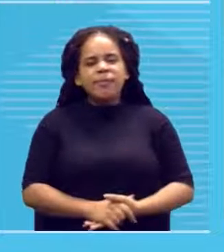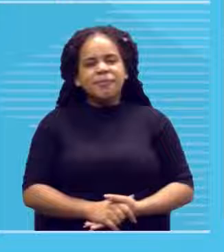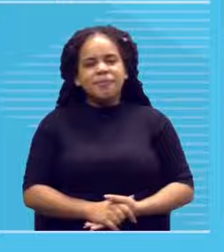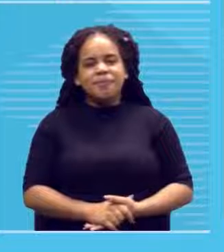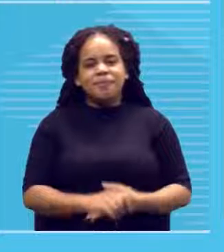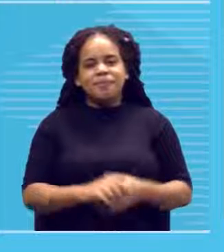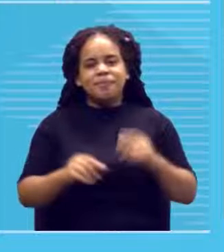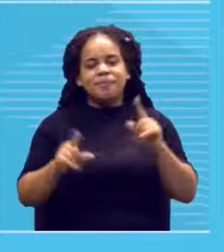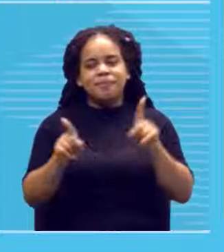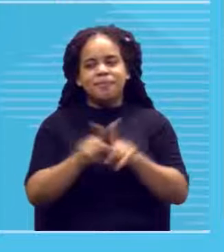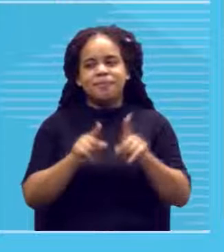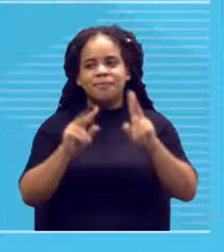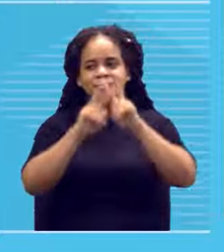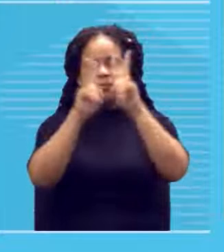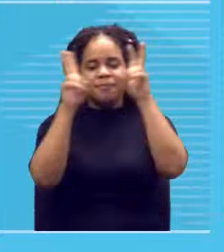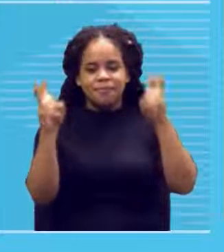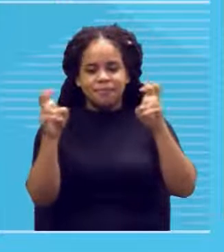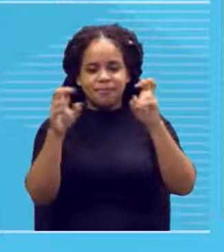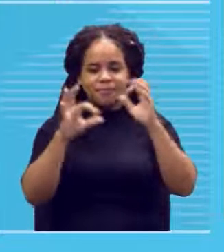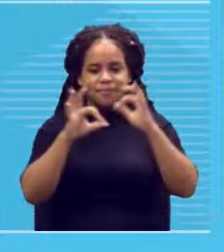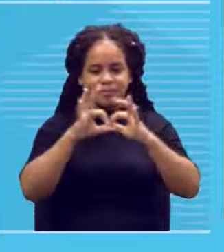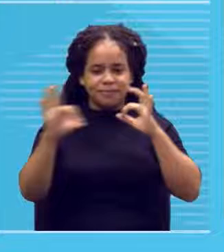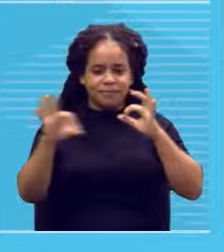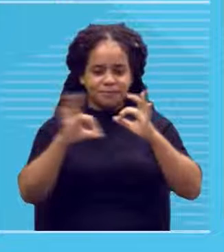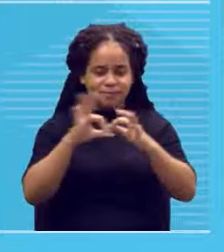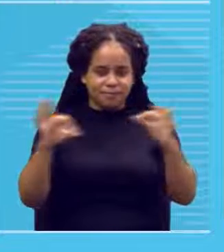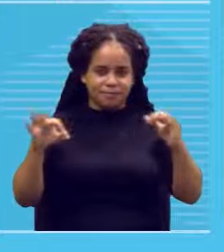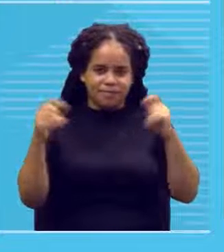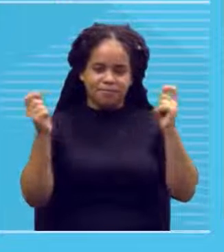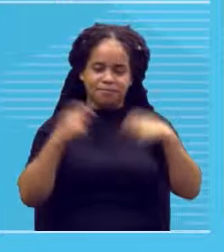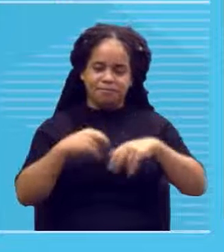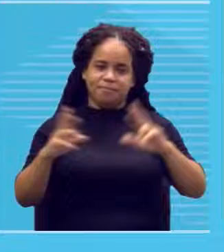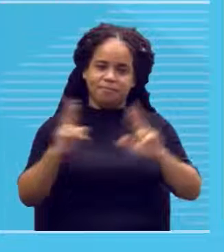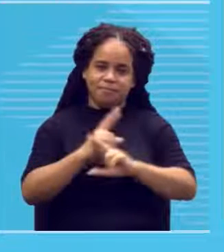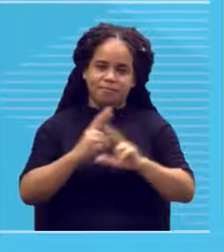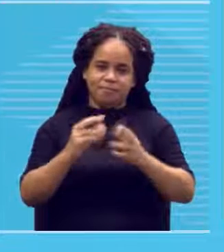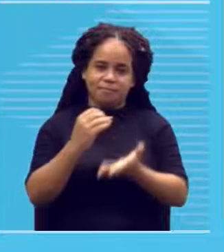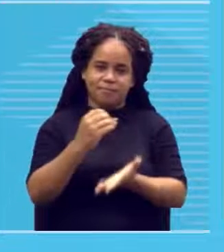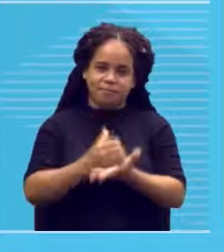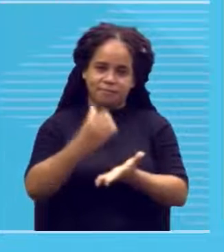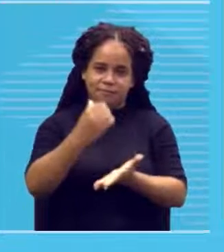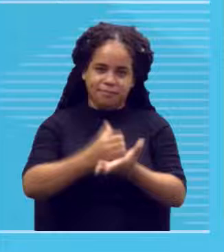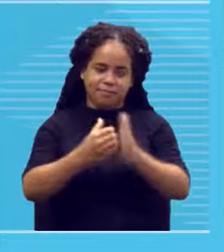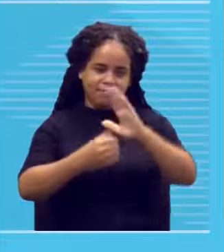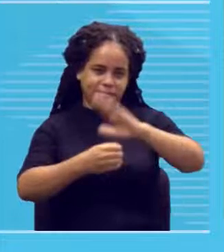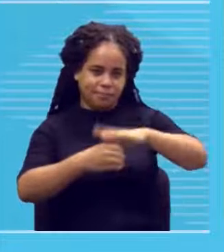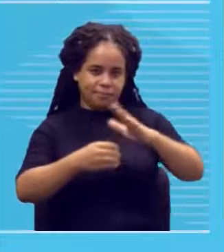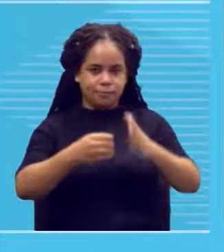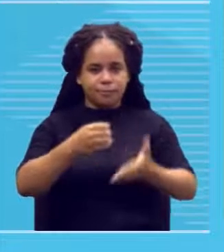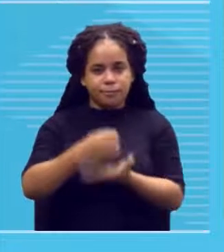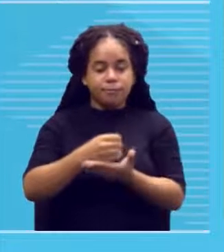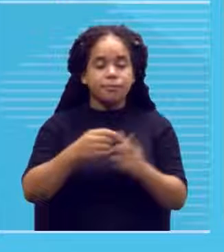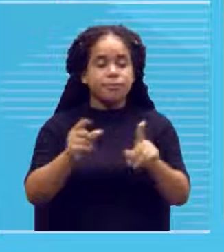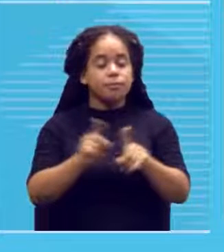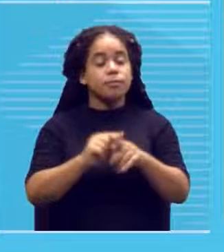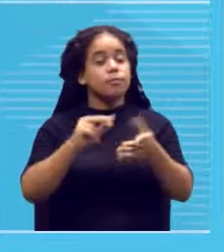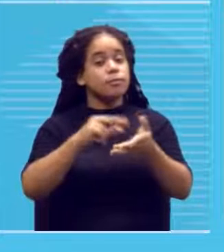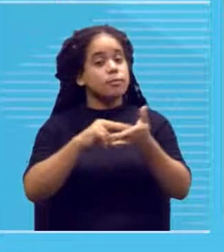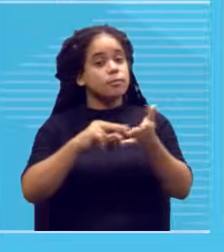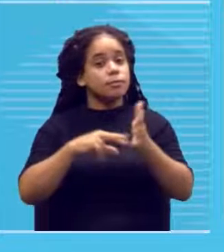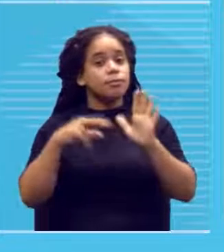quer trabalhar hoje é vinculado a prismas e cilindros mas a gente tem que entender as medidas